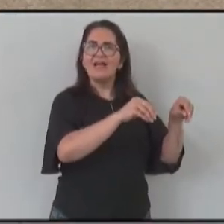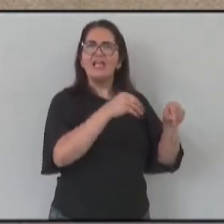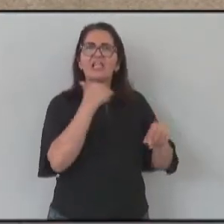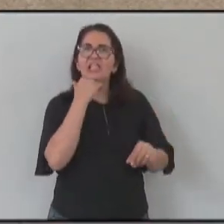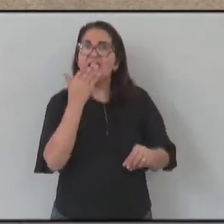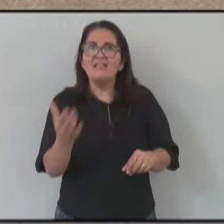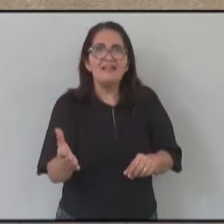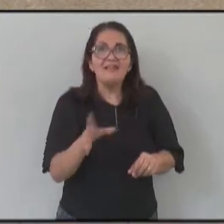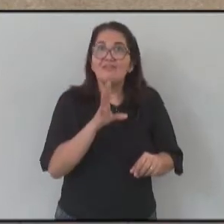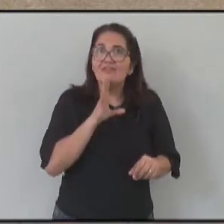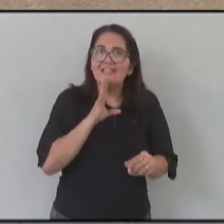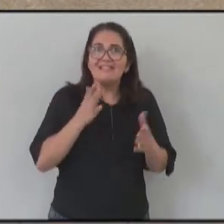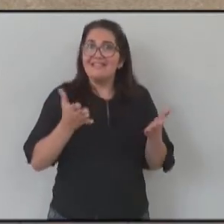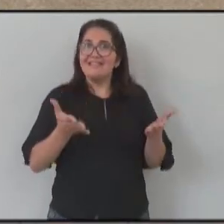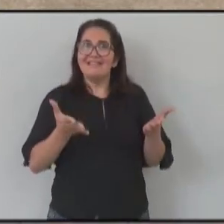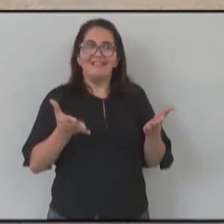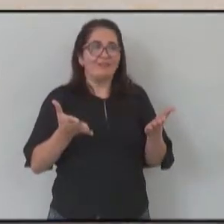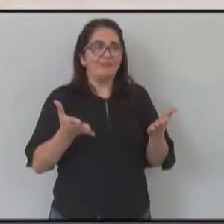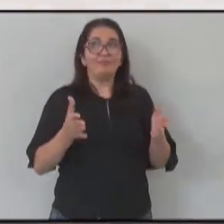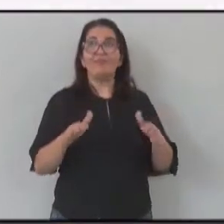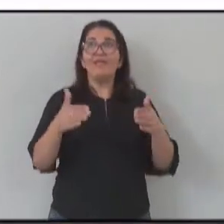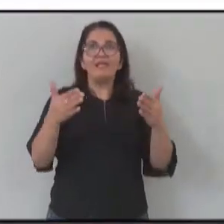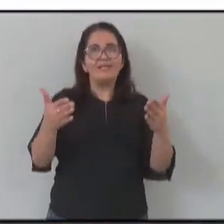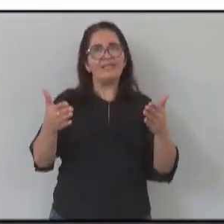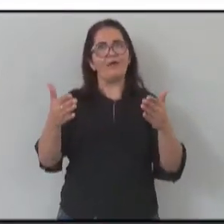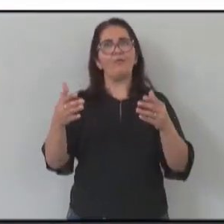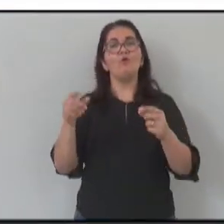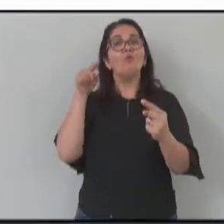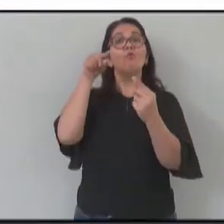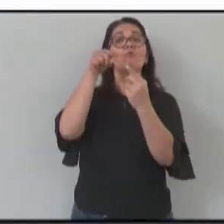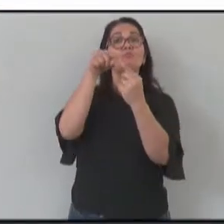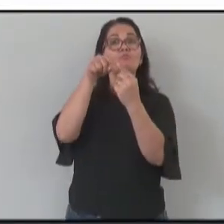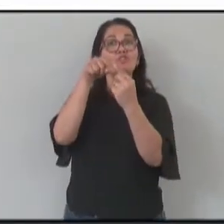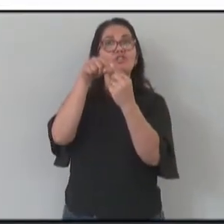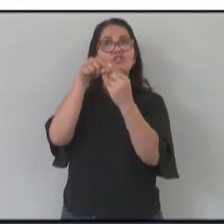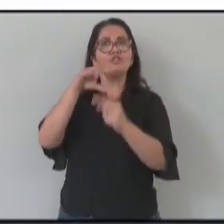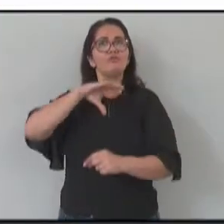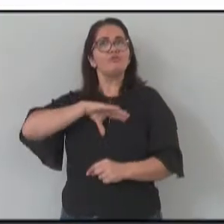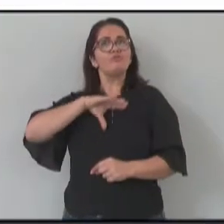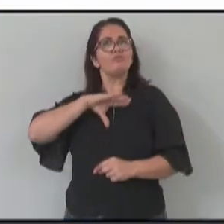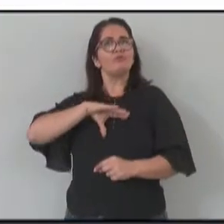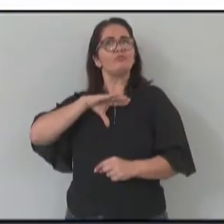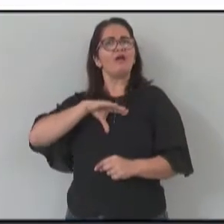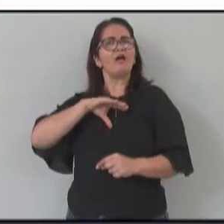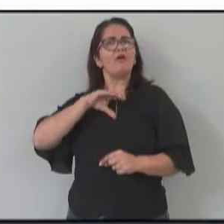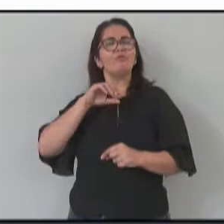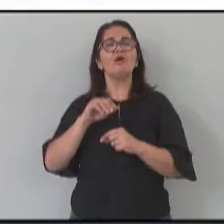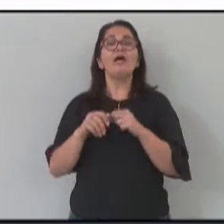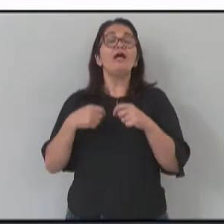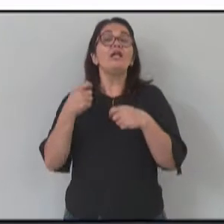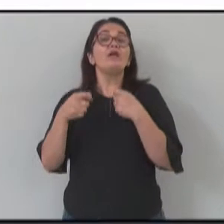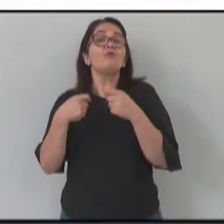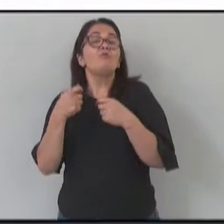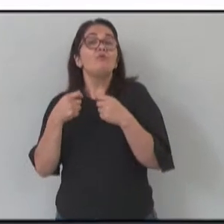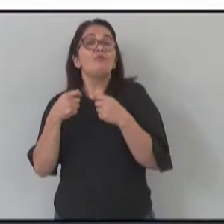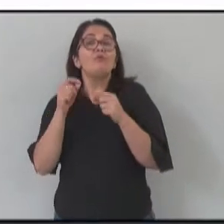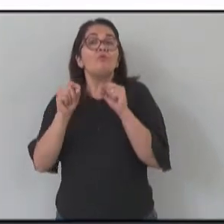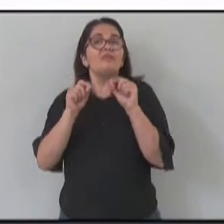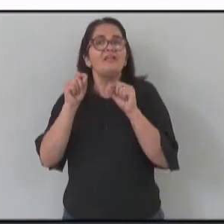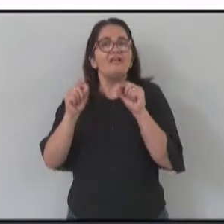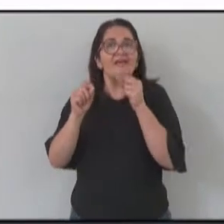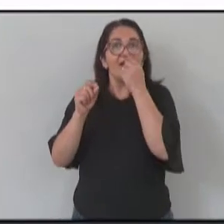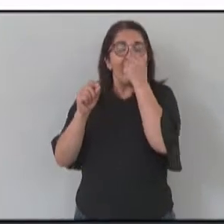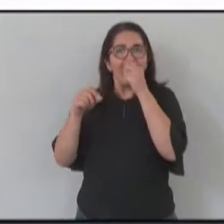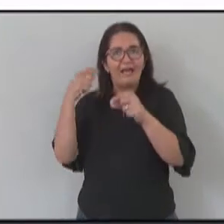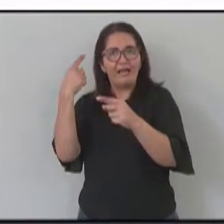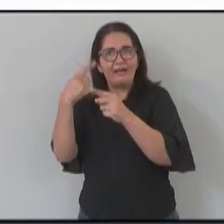Índia, o intuito de Portugal era fazer negócios que davam muito dinheiro